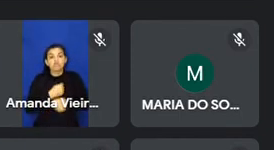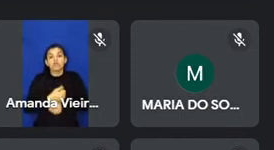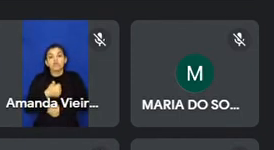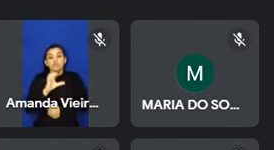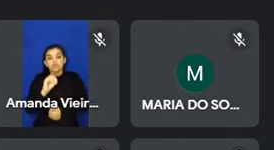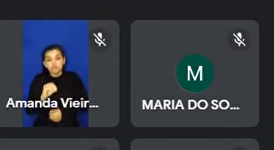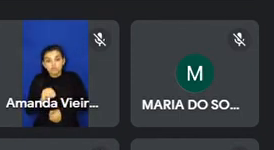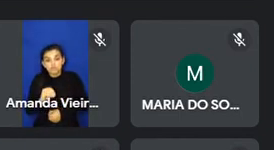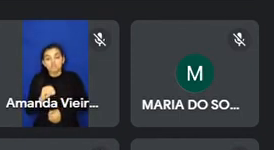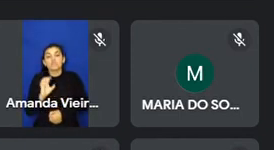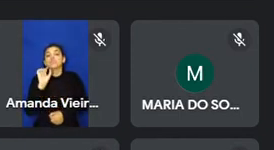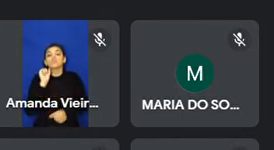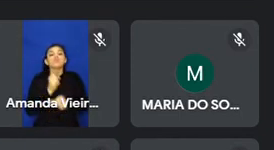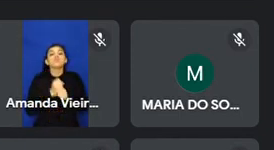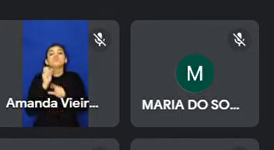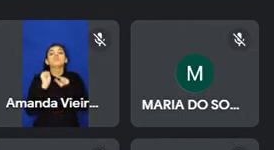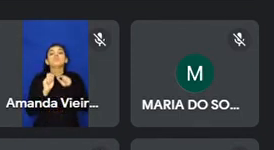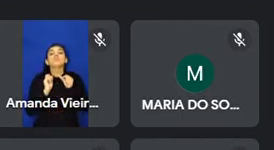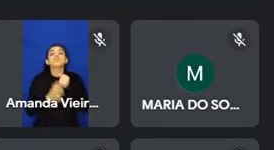garantia, certo?